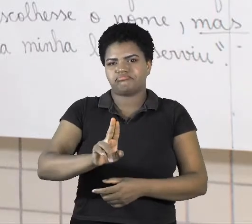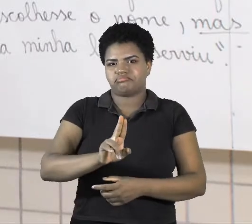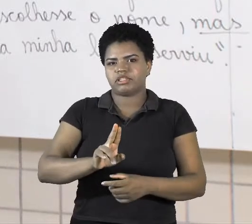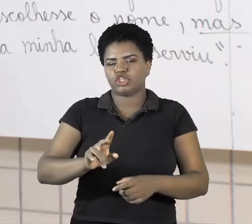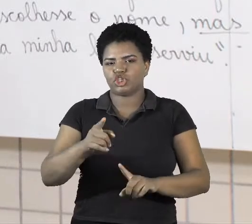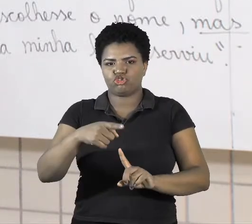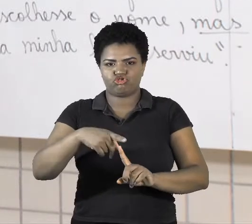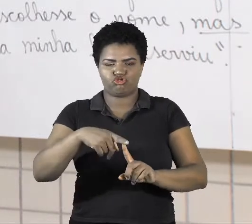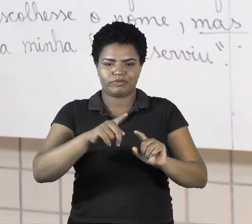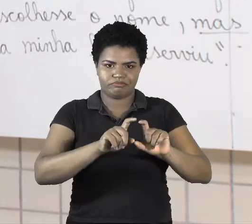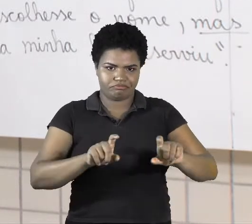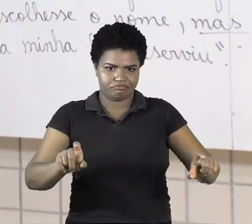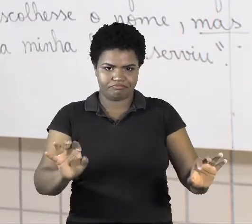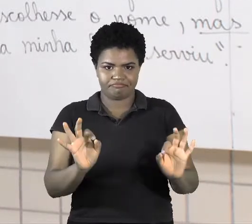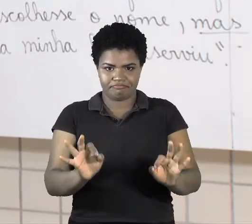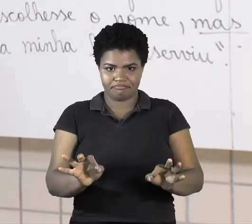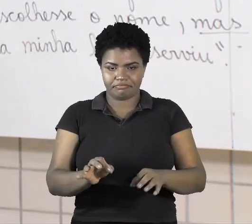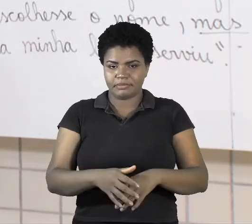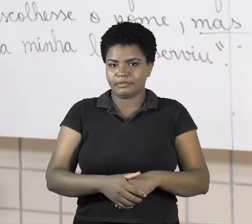oração, certo?